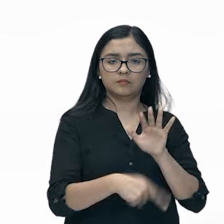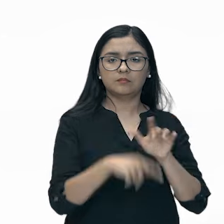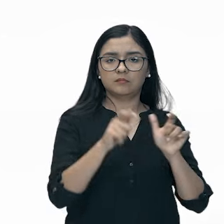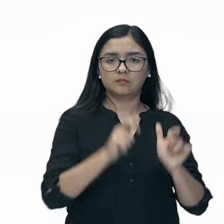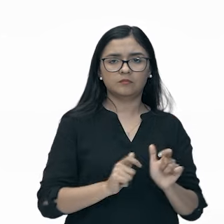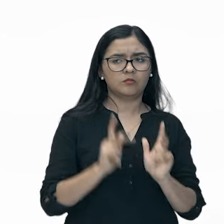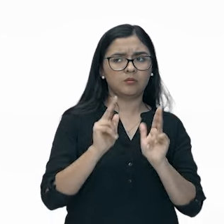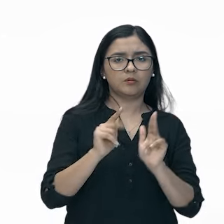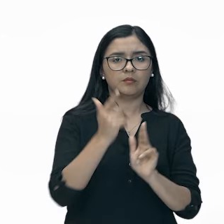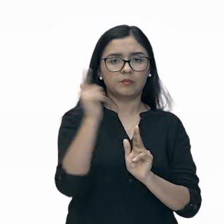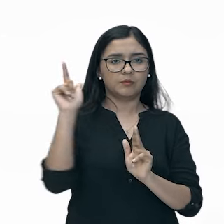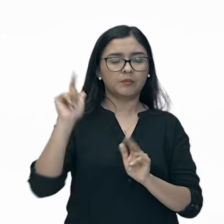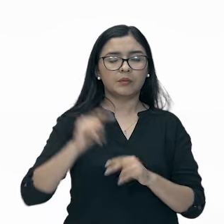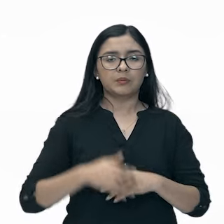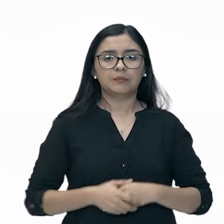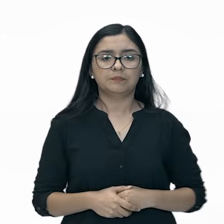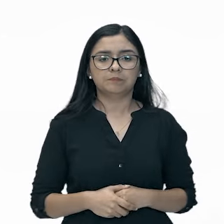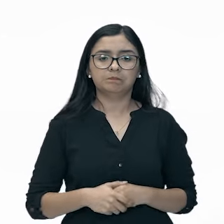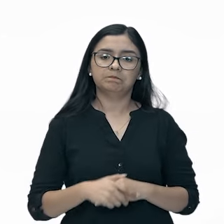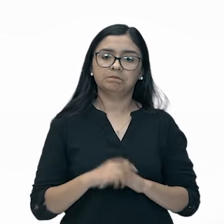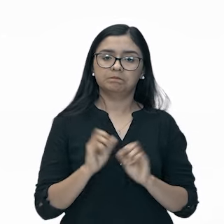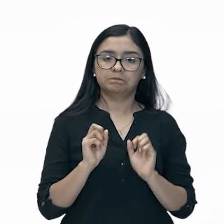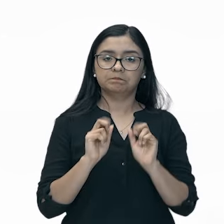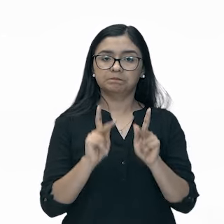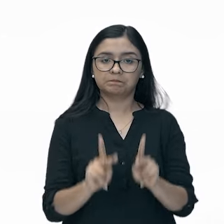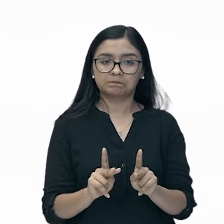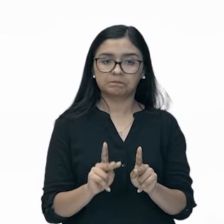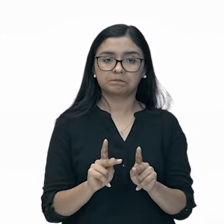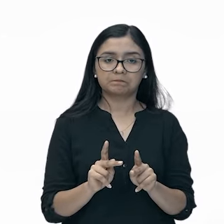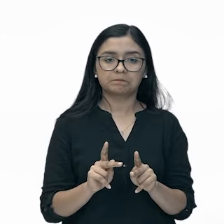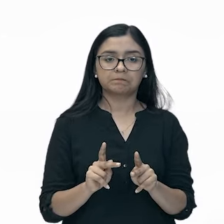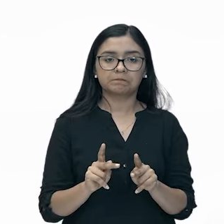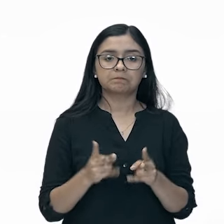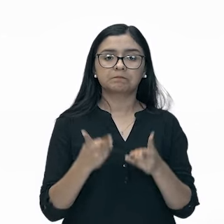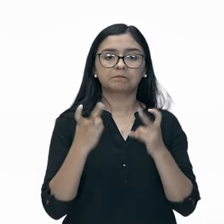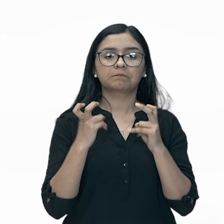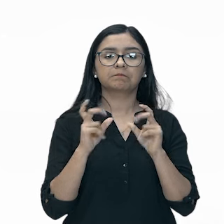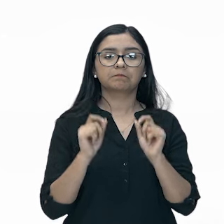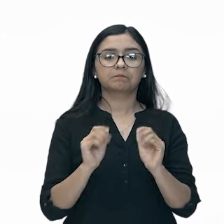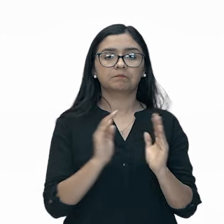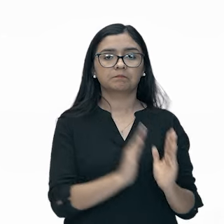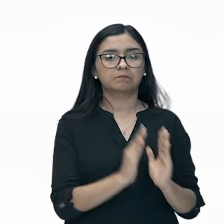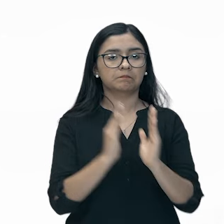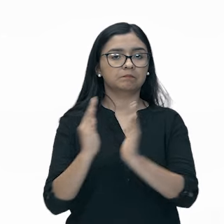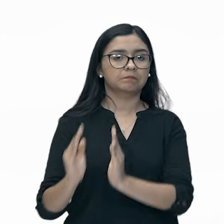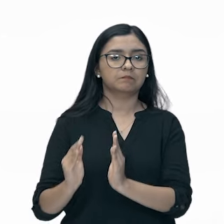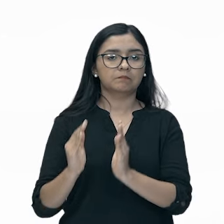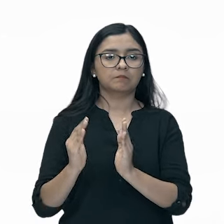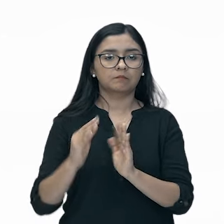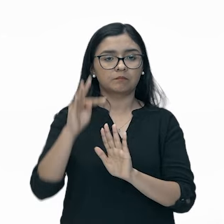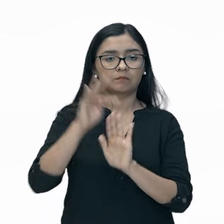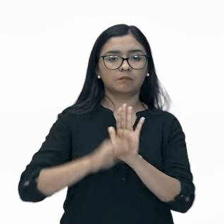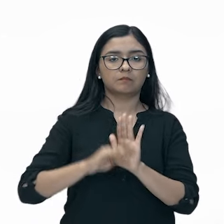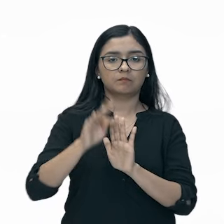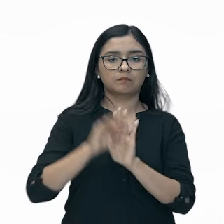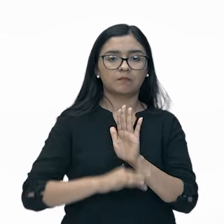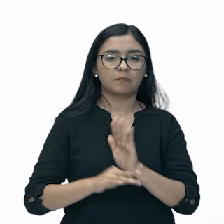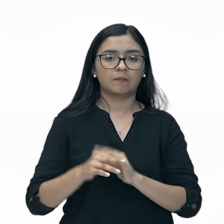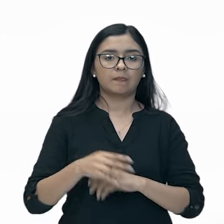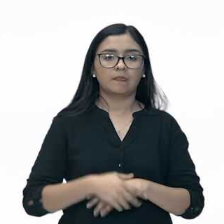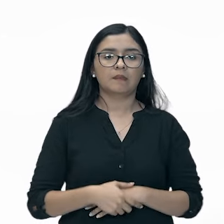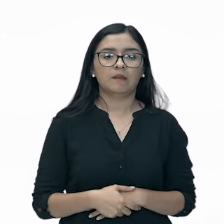goji como lá ok Gonçalo Dias perfeito Olha a outra parte aí ó minha